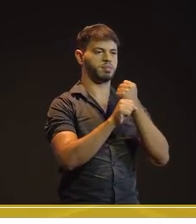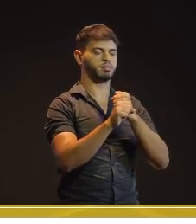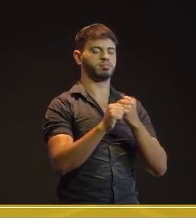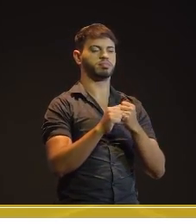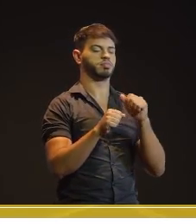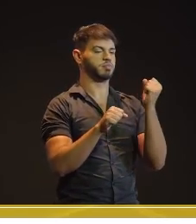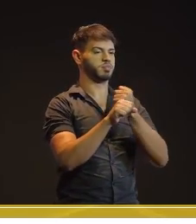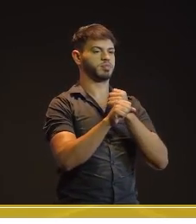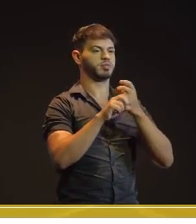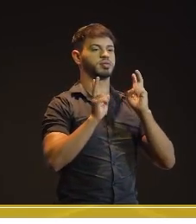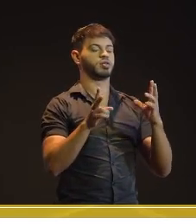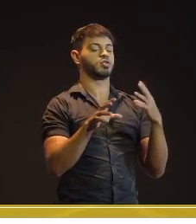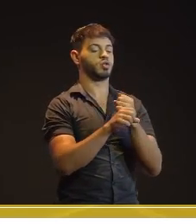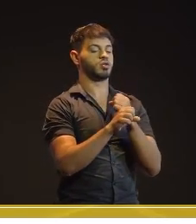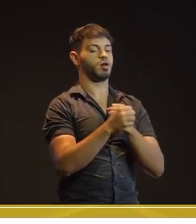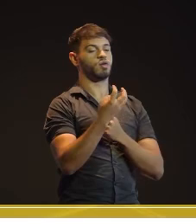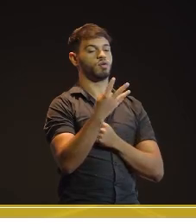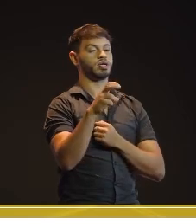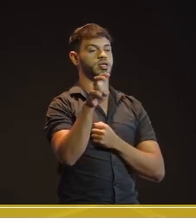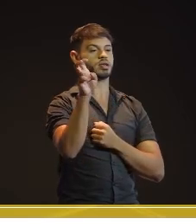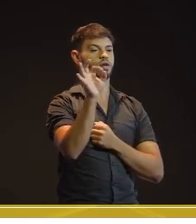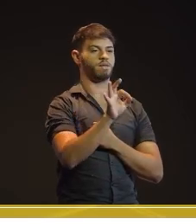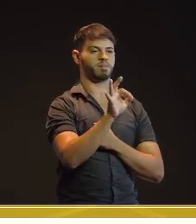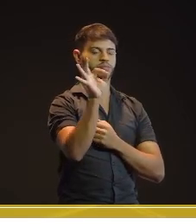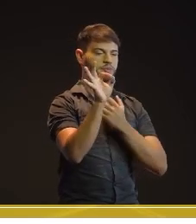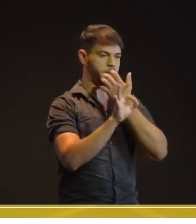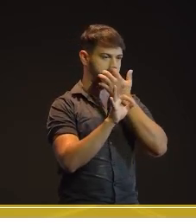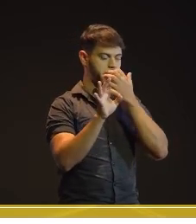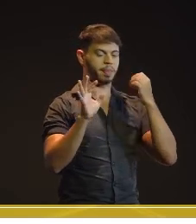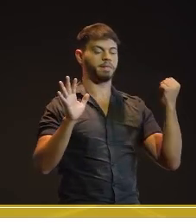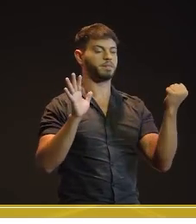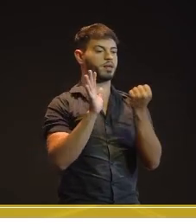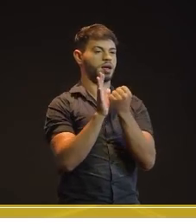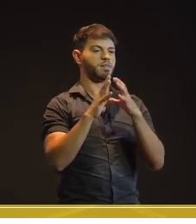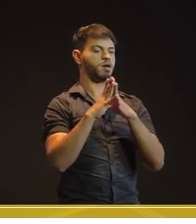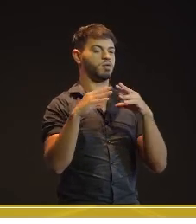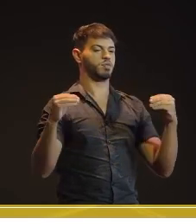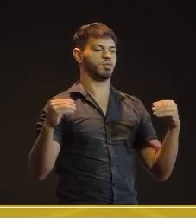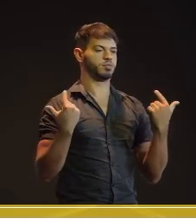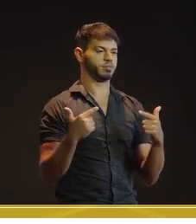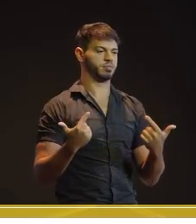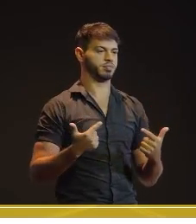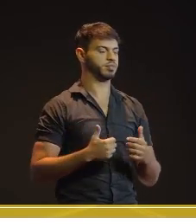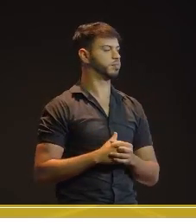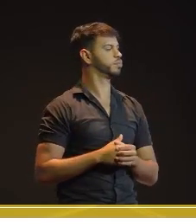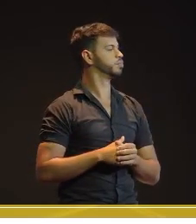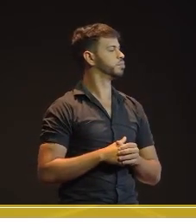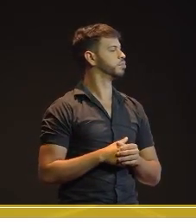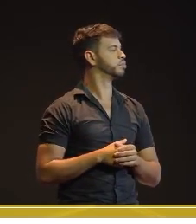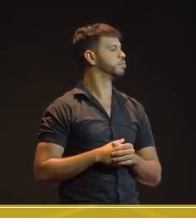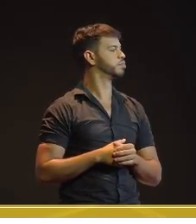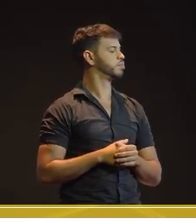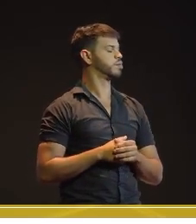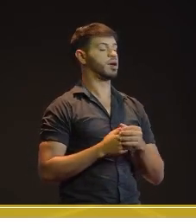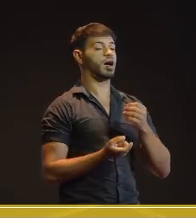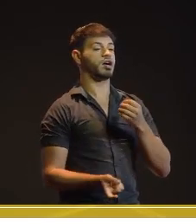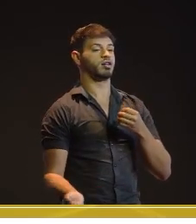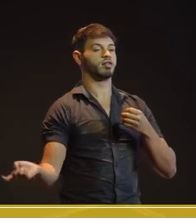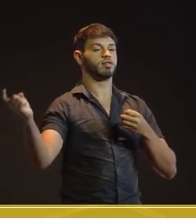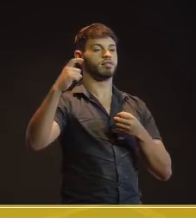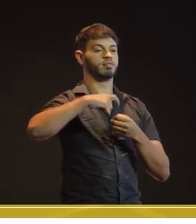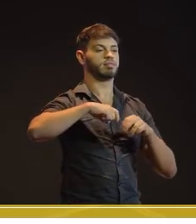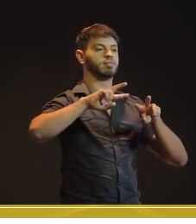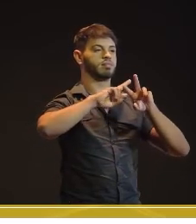operação, 45% daquele inversor ou daquela marca já não existem mais. Aí volta-se ao